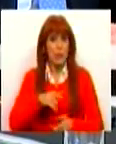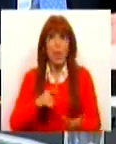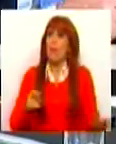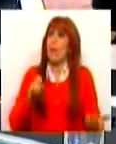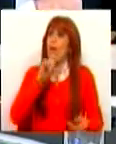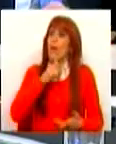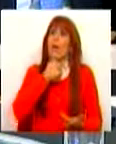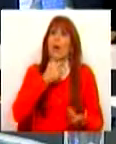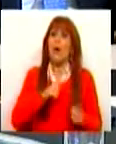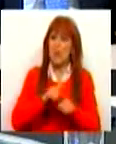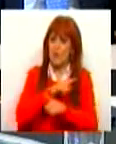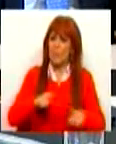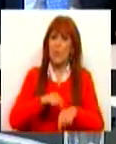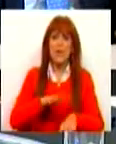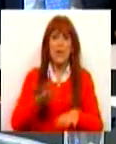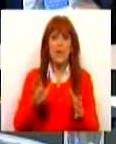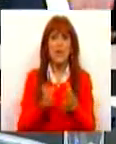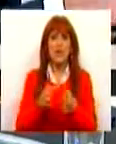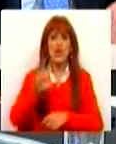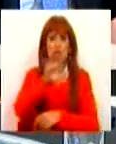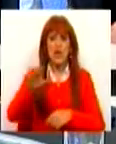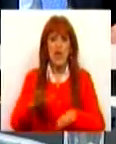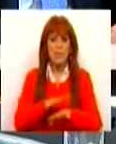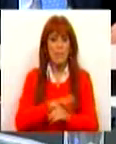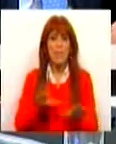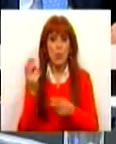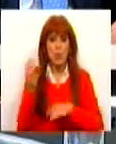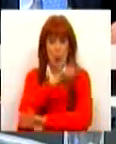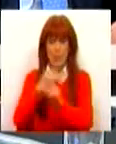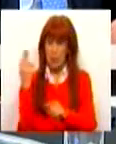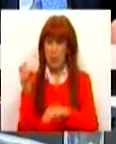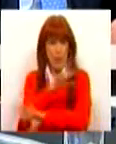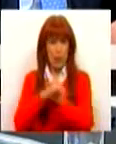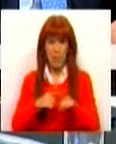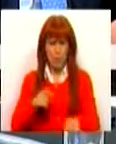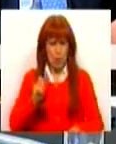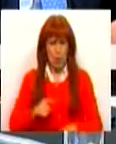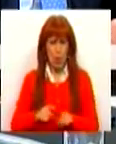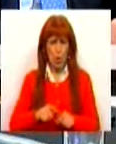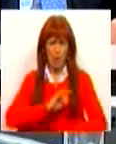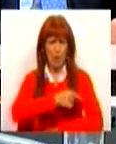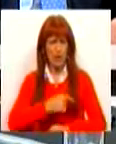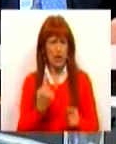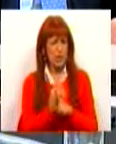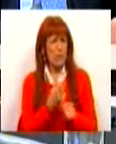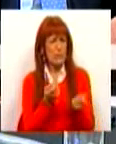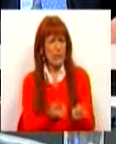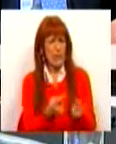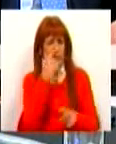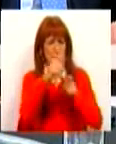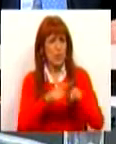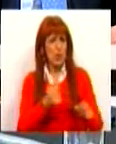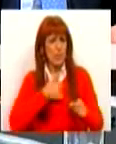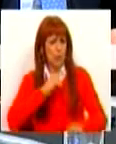poderá fazer para impedir enquanto Estado-membro da União Europeia. A mesma União, tão dura e forte com as pequenas questões dos cidadãos e